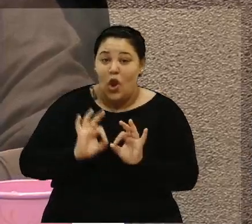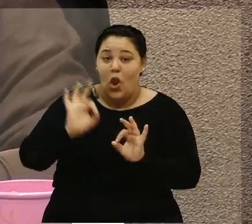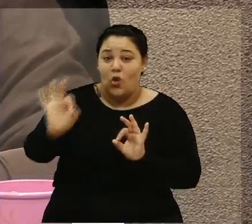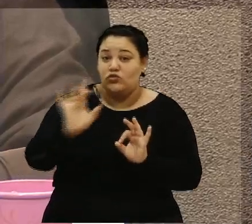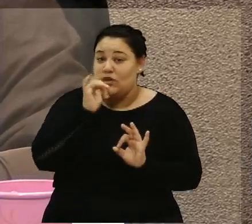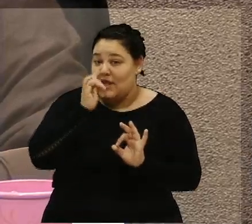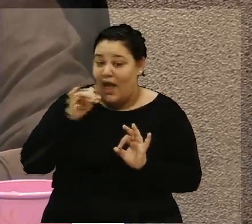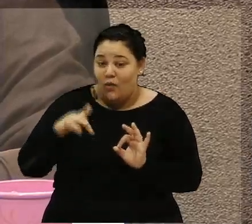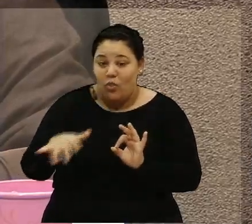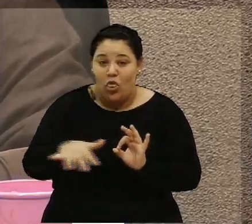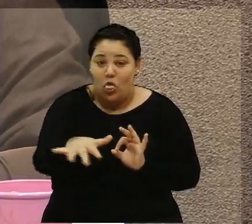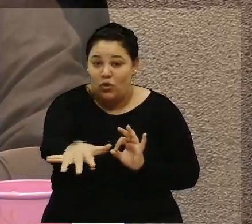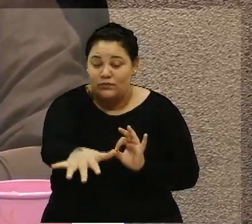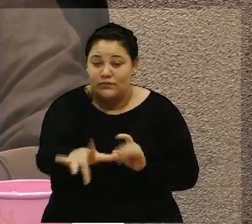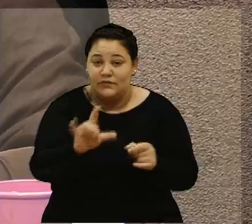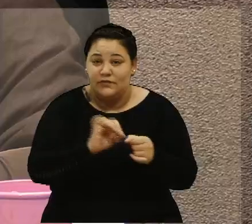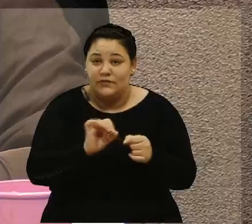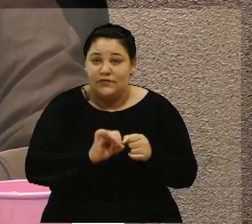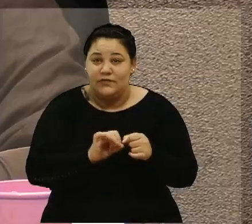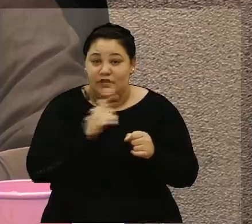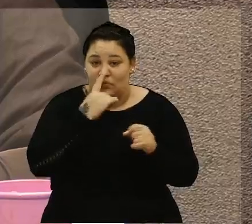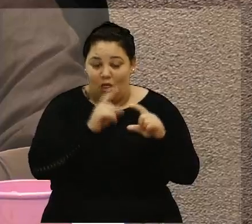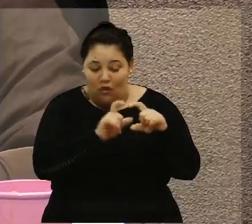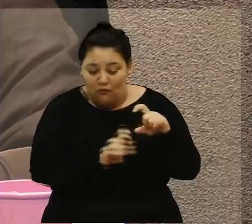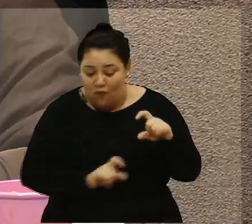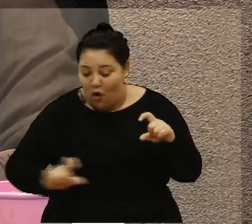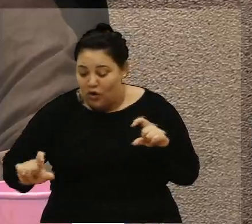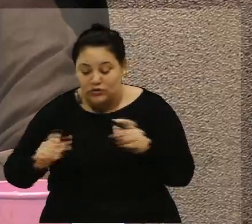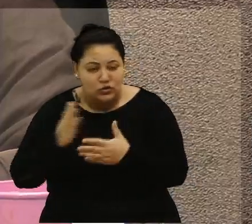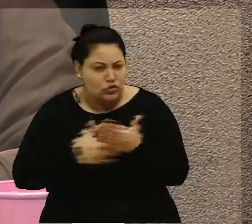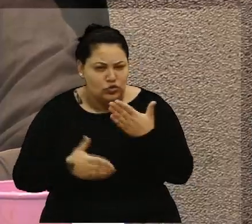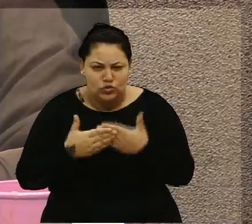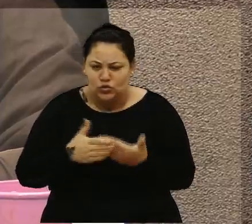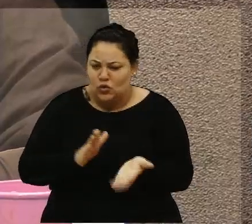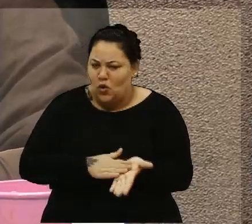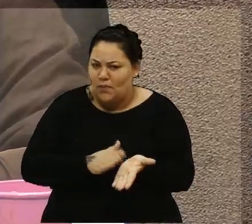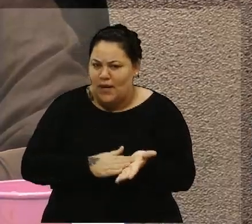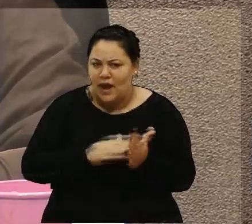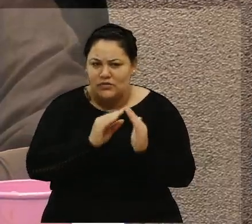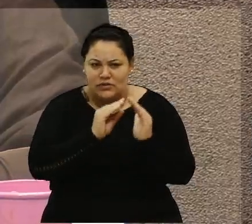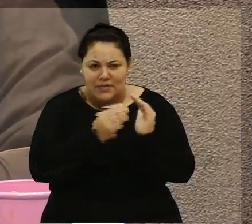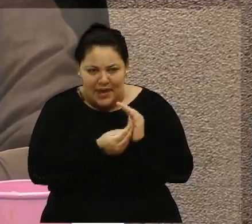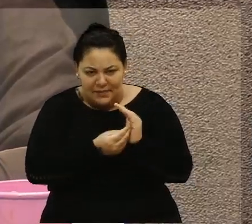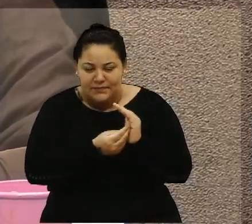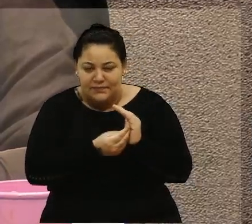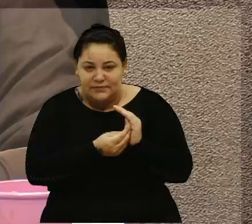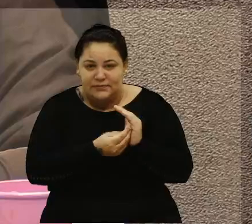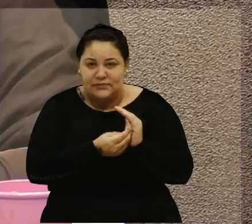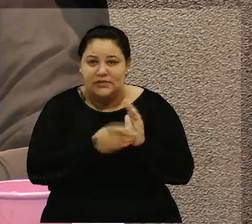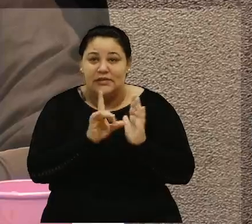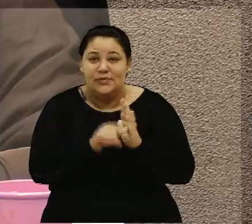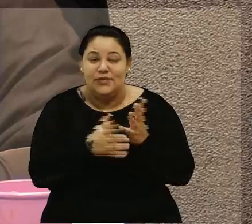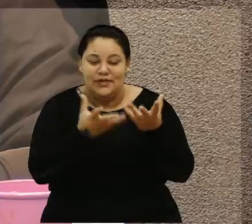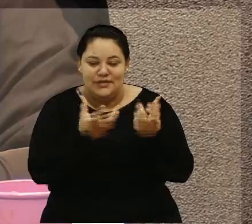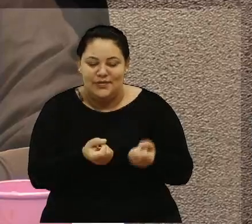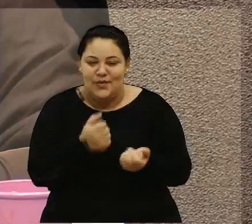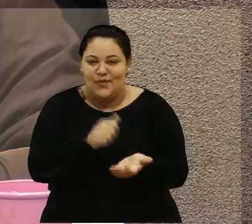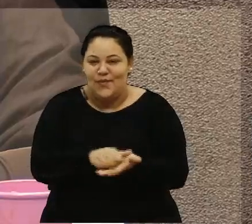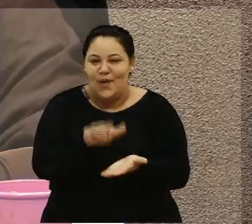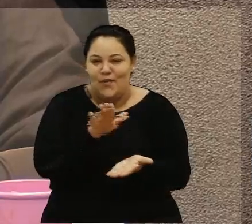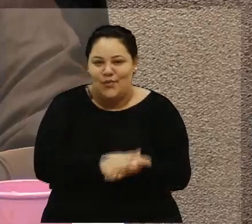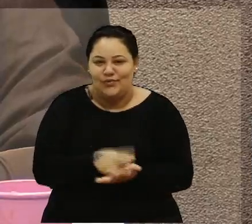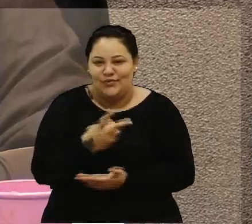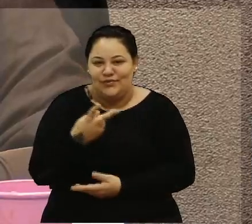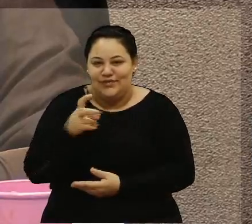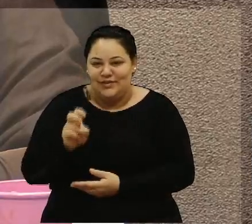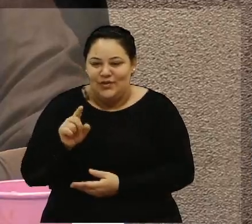existe, fez fossa, filtro e sumidor dentro das exigências do SAMAI, e depois recebeu uma multa de 25